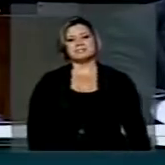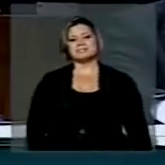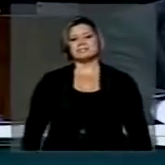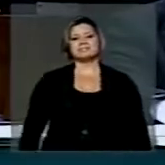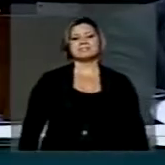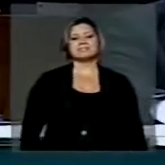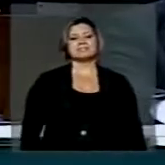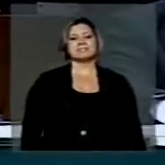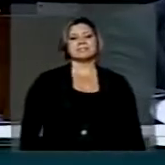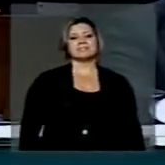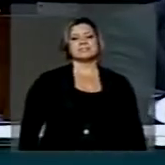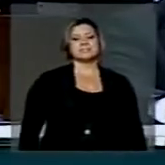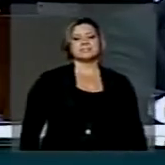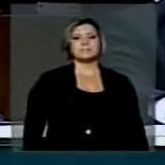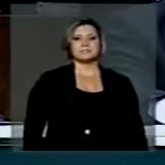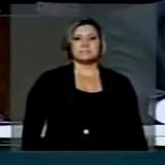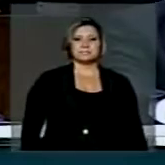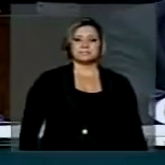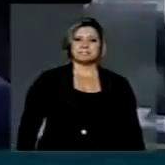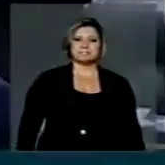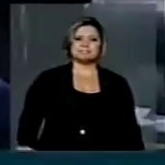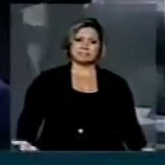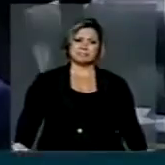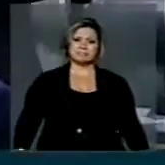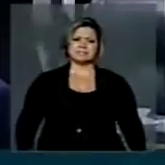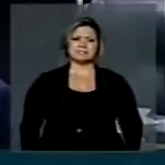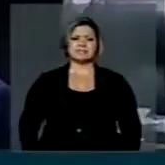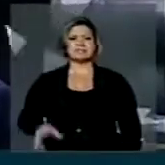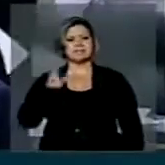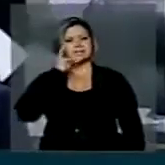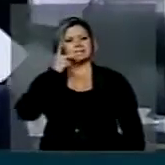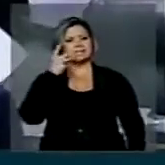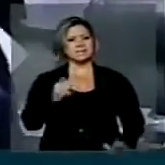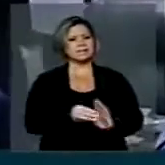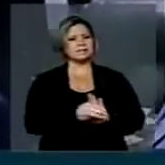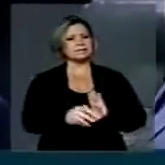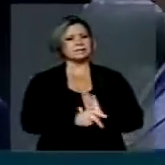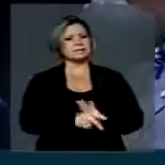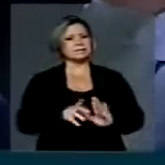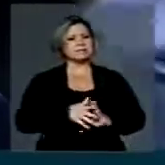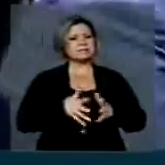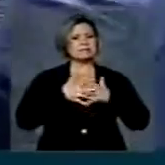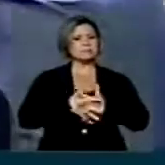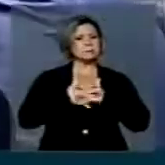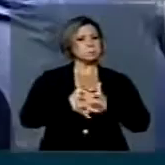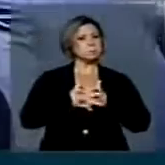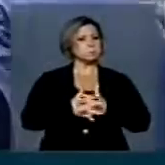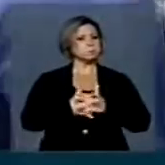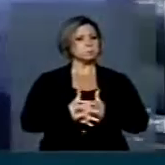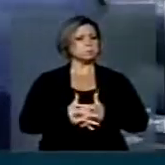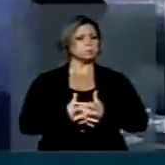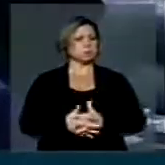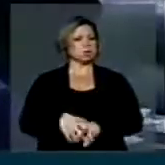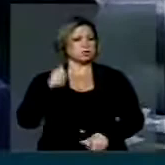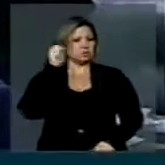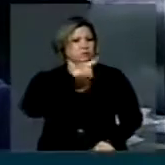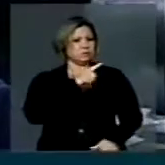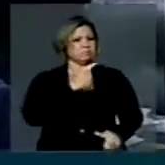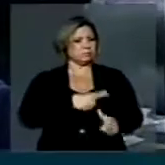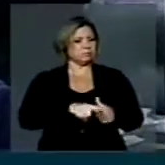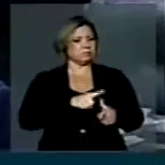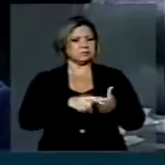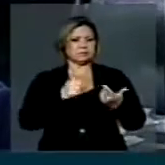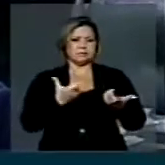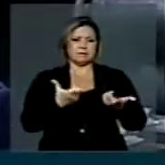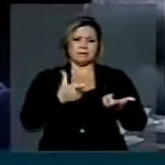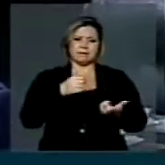Senhor presidente, nós estamos tratando aqui de uma medida provisória de alta complexidade. É evidente que tem